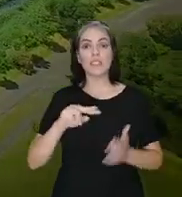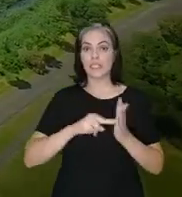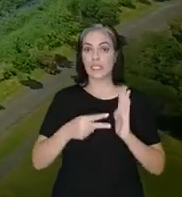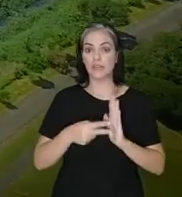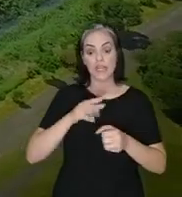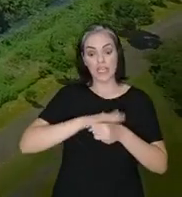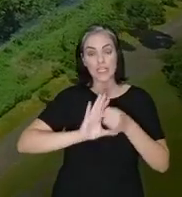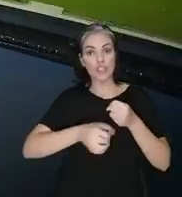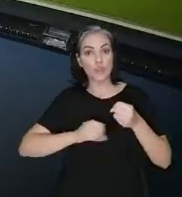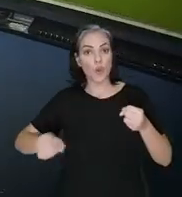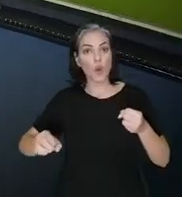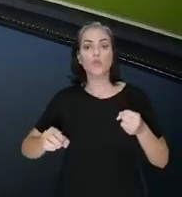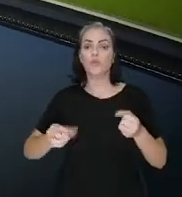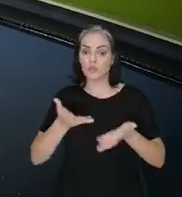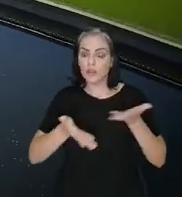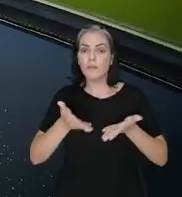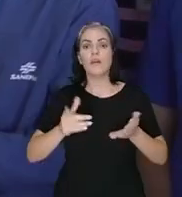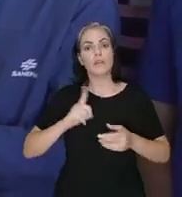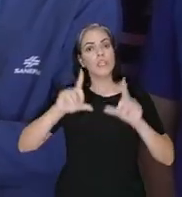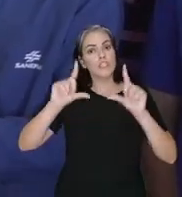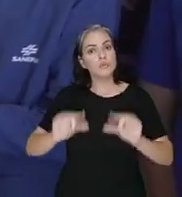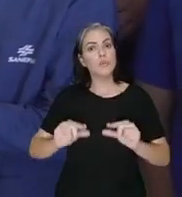fala em saúde, a gente fala em reduzir